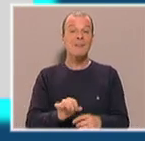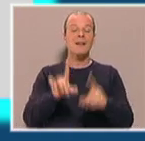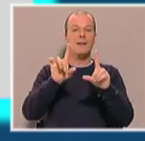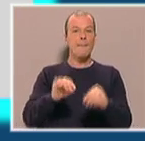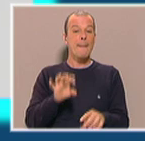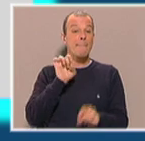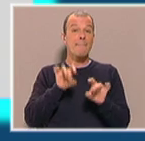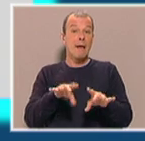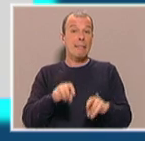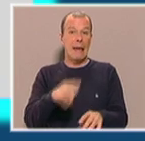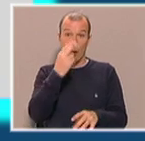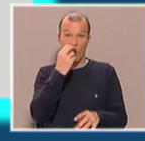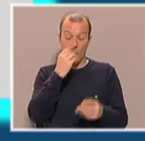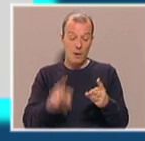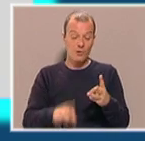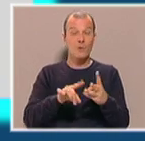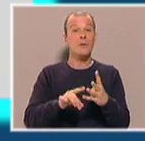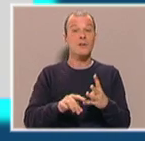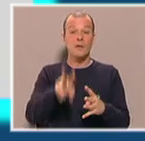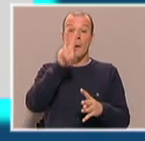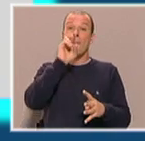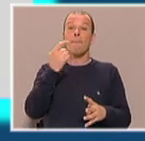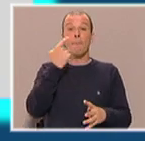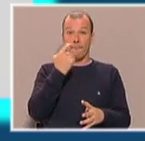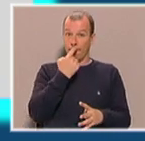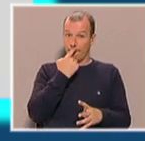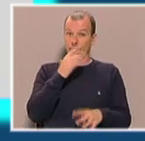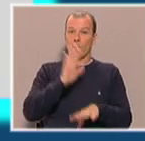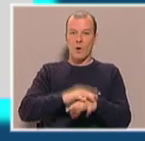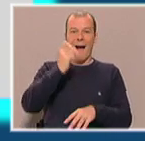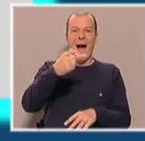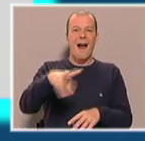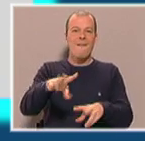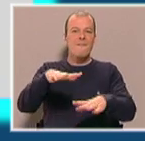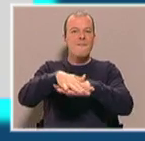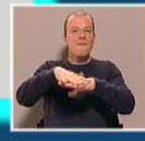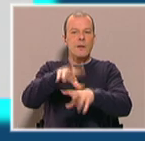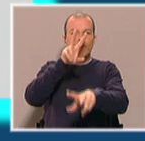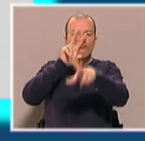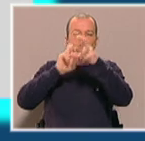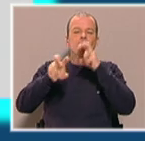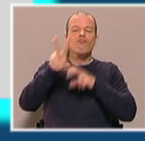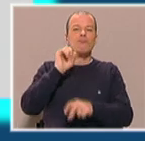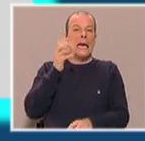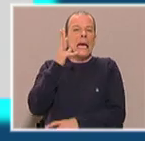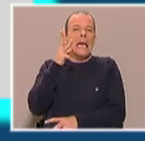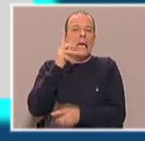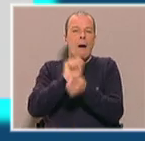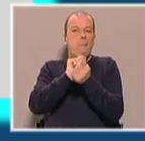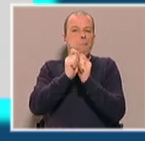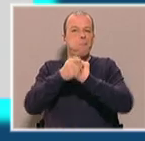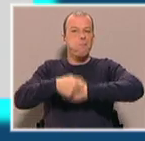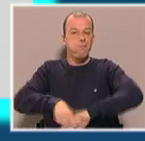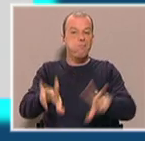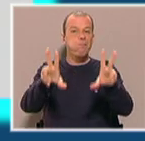prevenir constipações, inspirar pelo nariz para que o ar seja previamente filtrado, aquecido e umedecido,